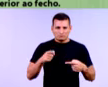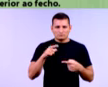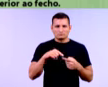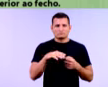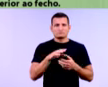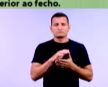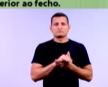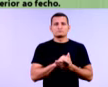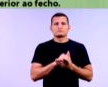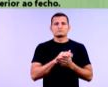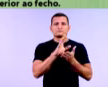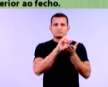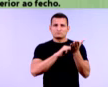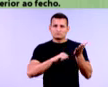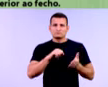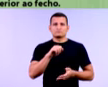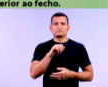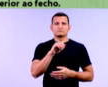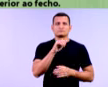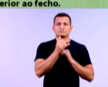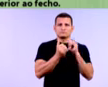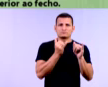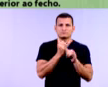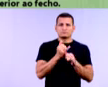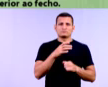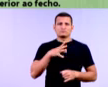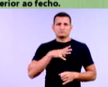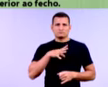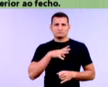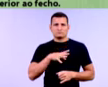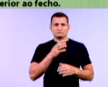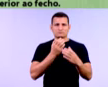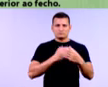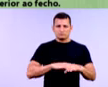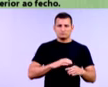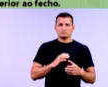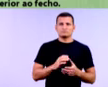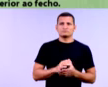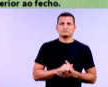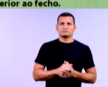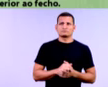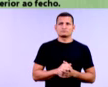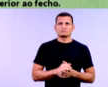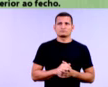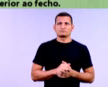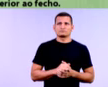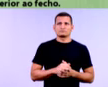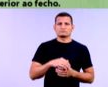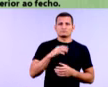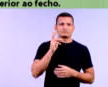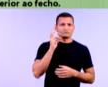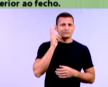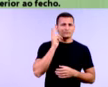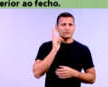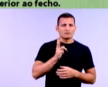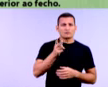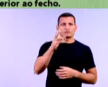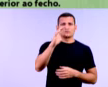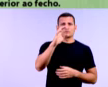de português em concurso e todas as vezes que normalmente o CESP, a CESP-UNB,